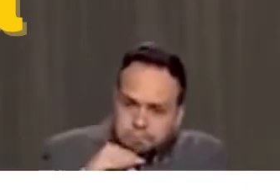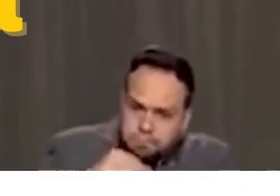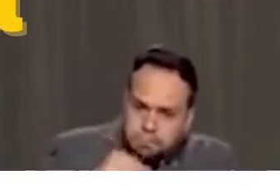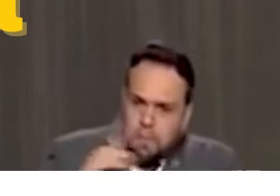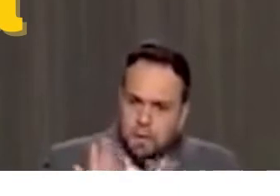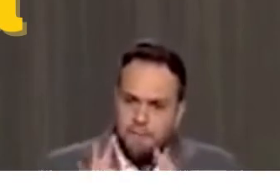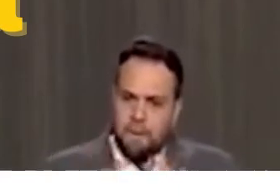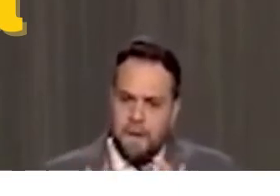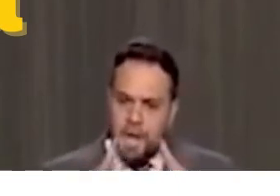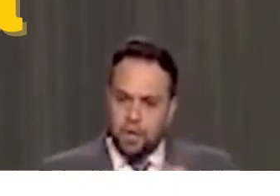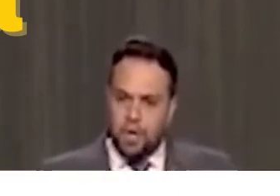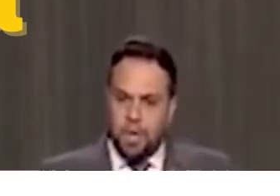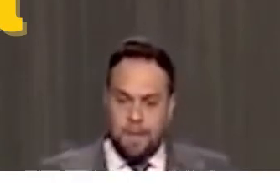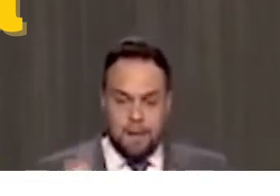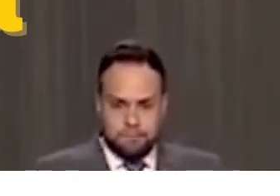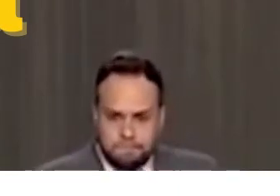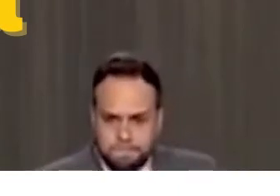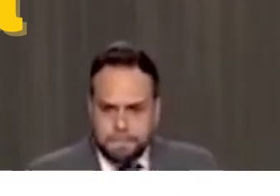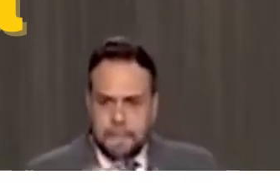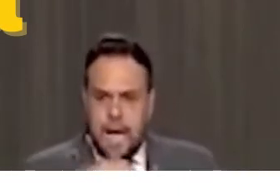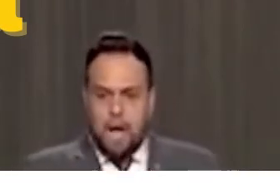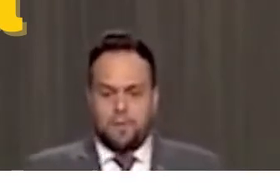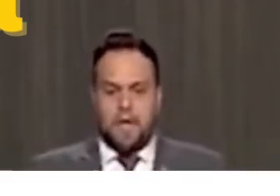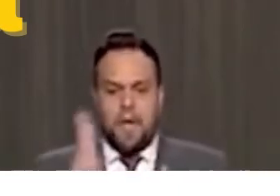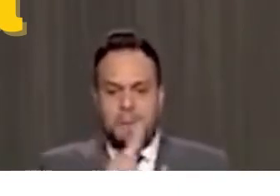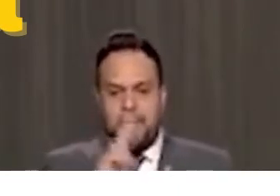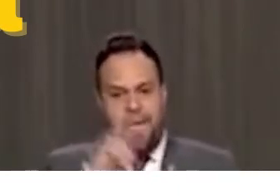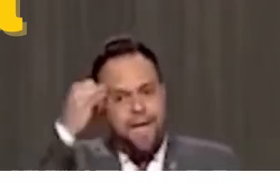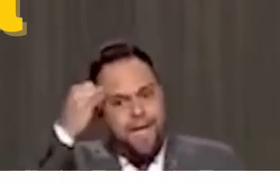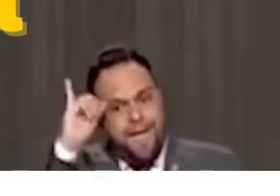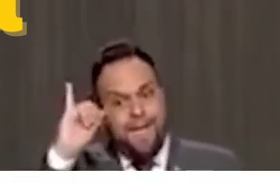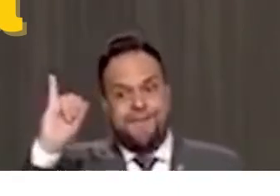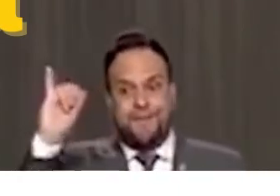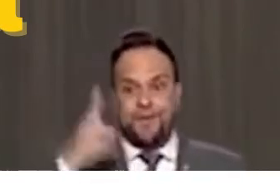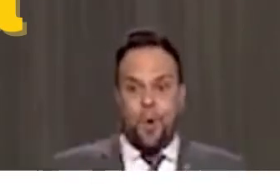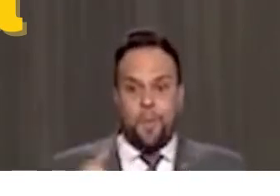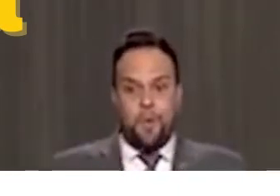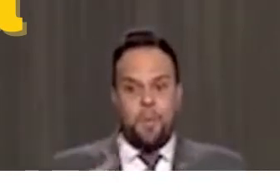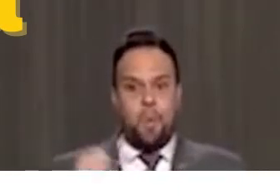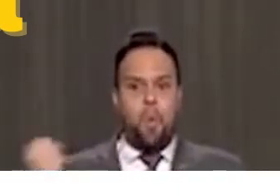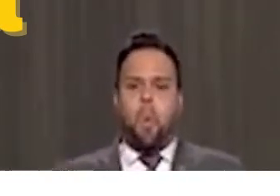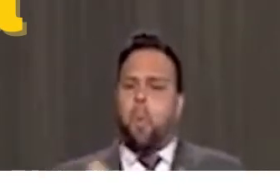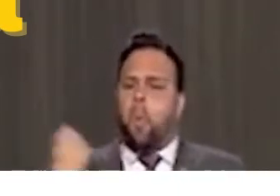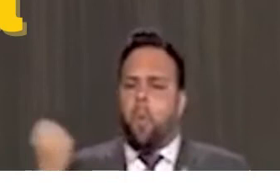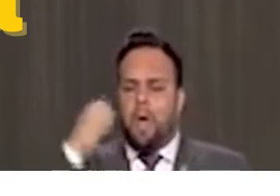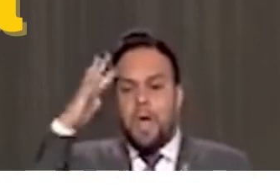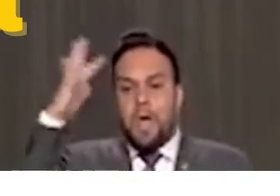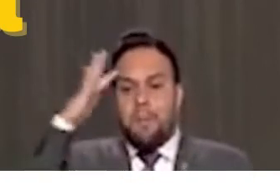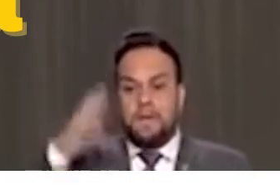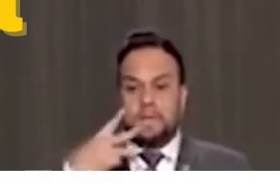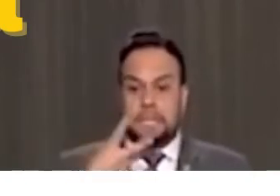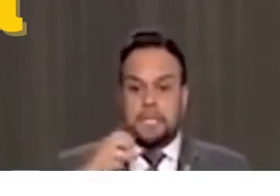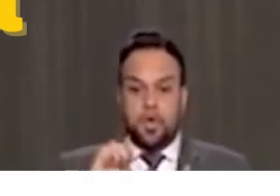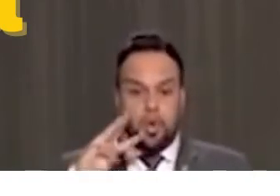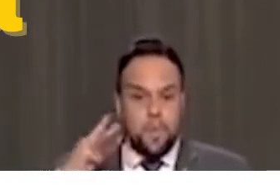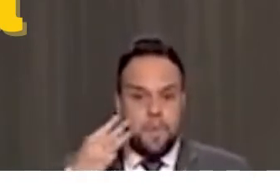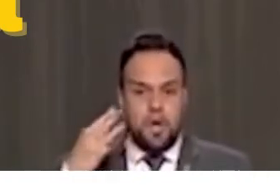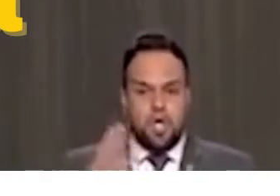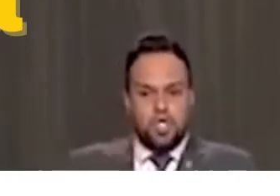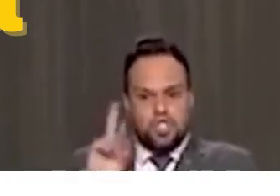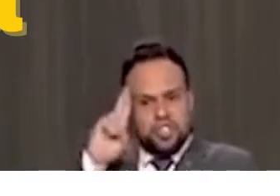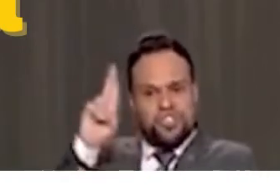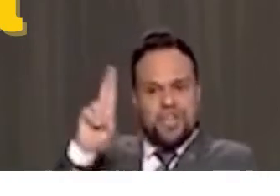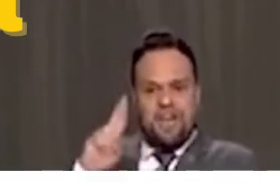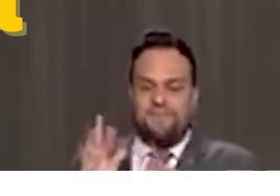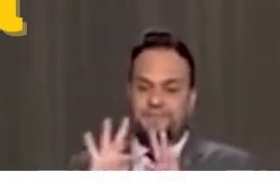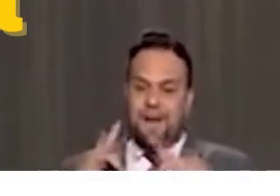Demos auxílio emergencial, que evitou um caos enorme. Imagine 38 milhões de chefes de família com necessidade